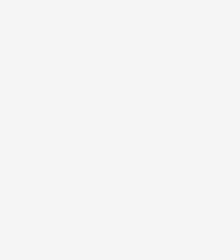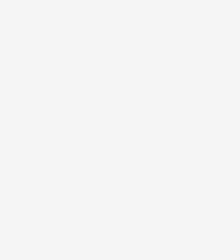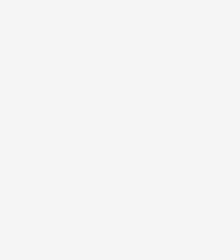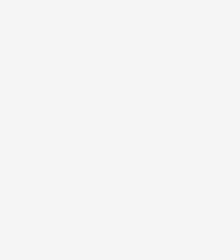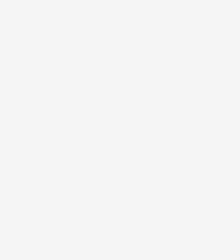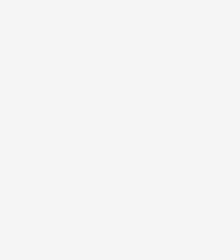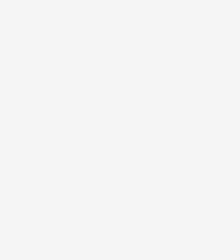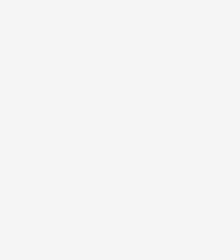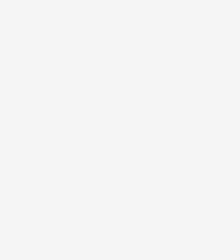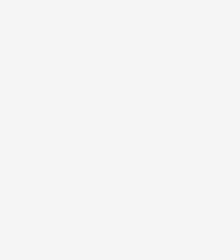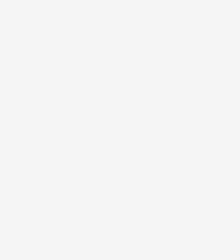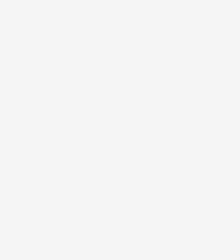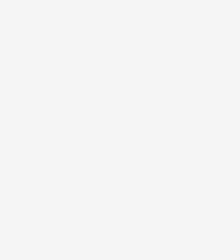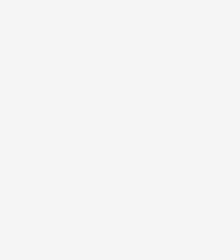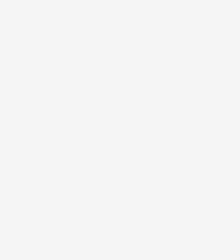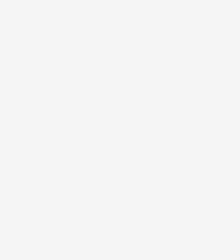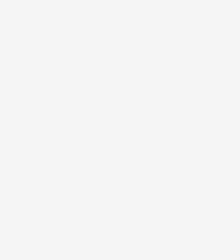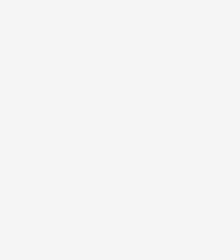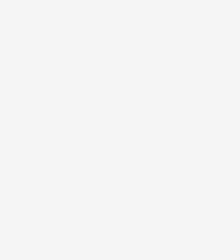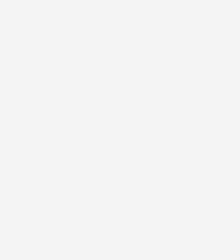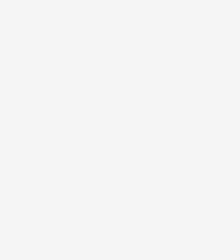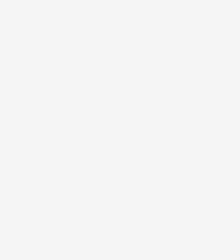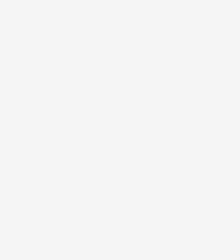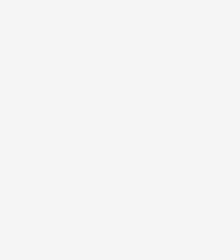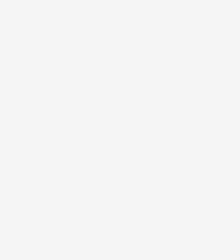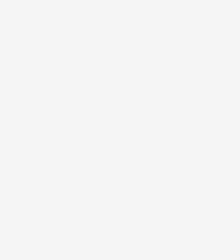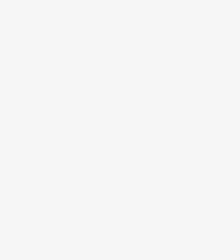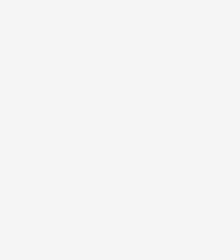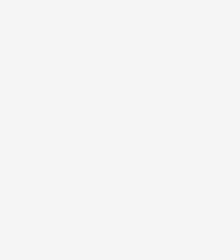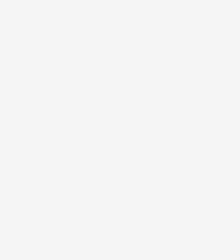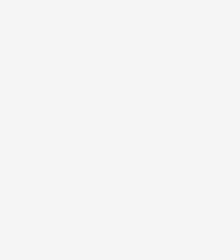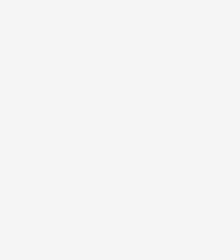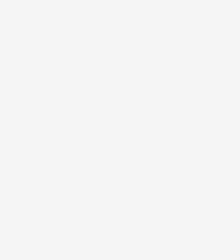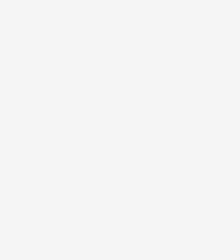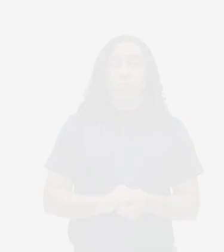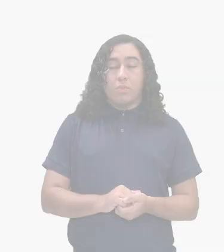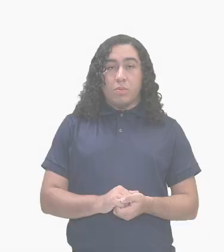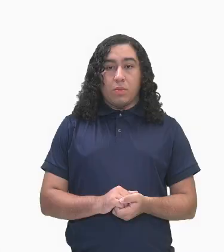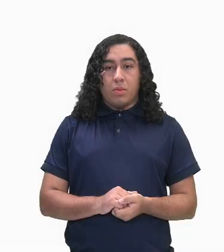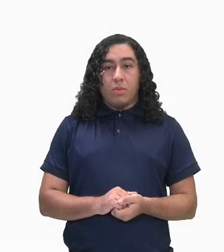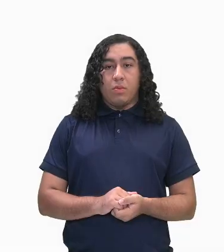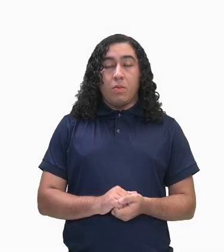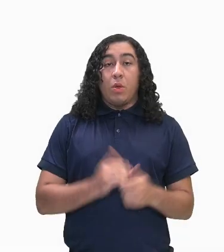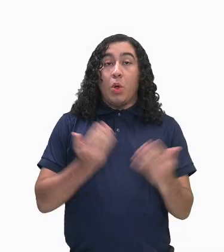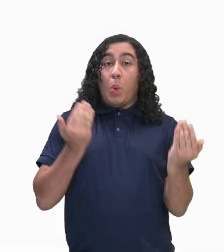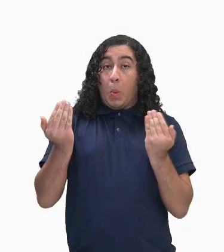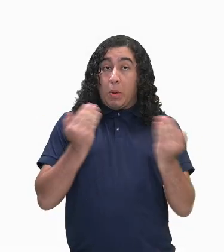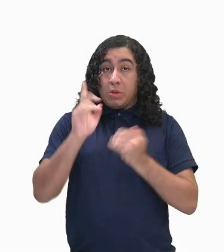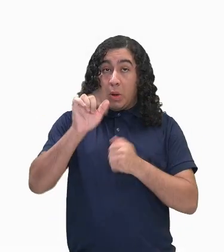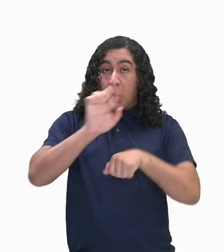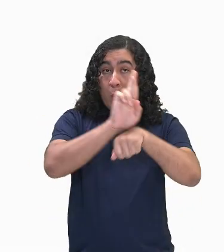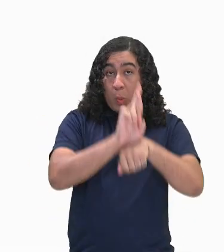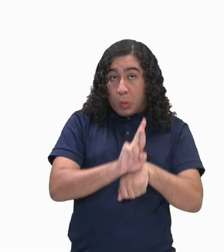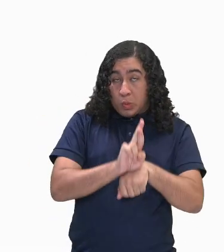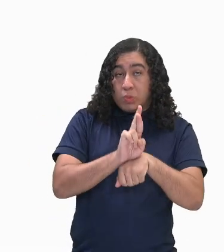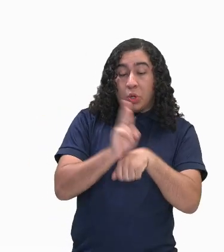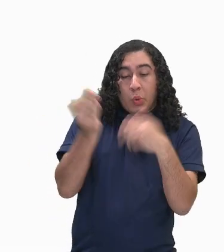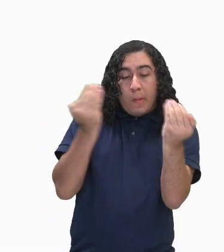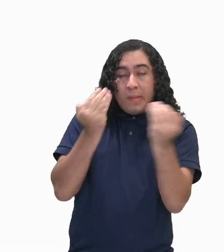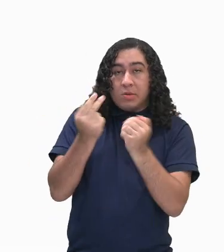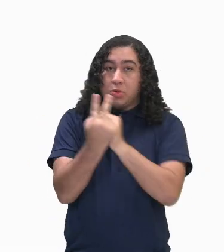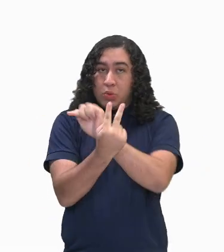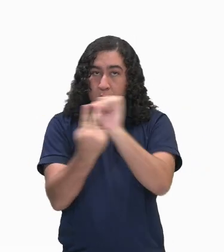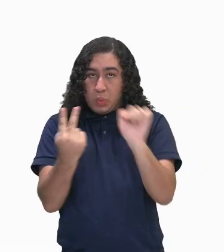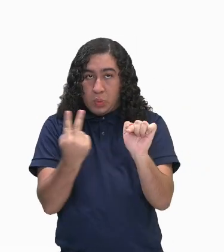A comparação. Esse é um recurso de comparação entre dois elementos que se assemelham em